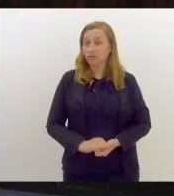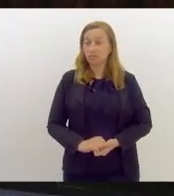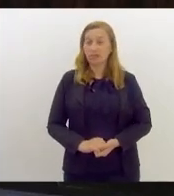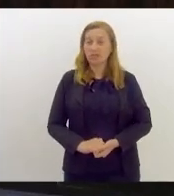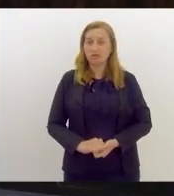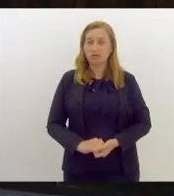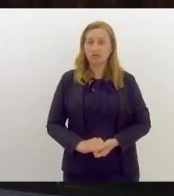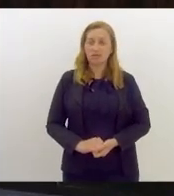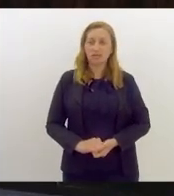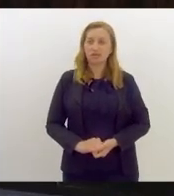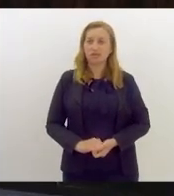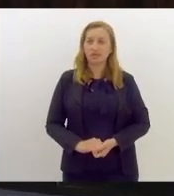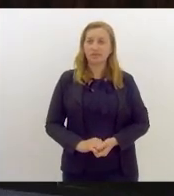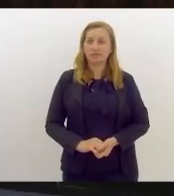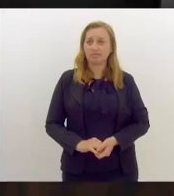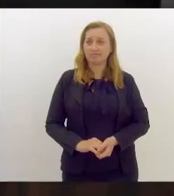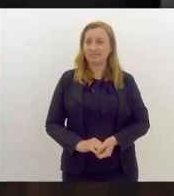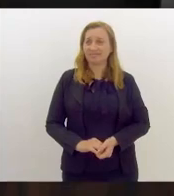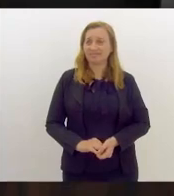quero